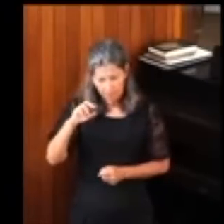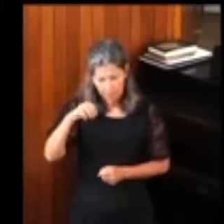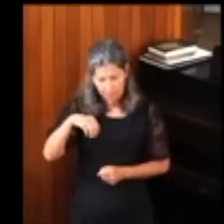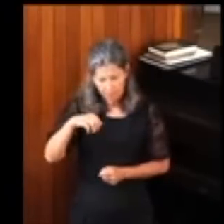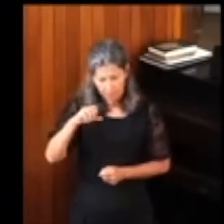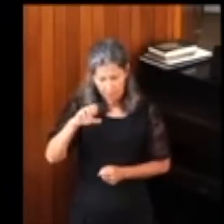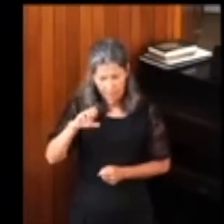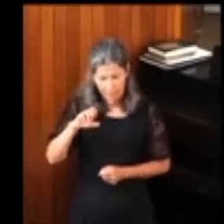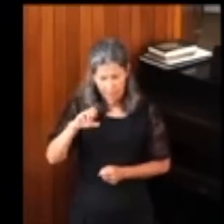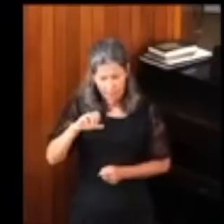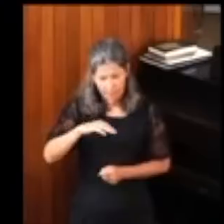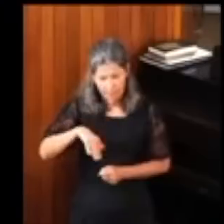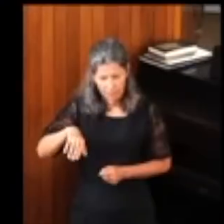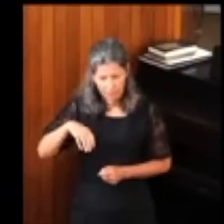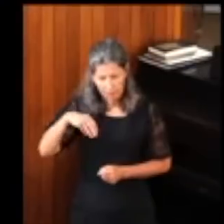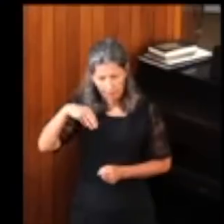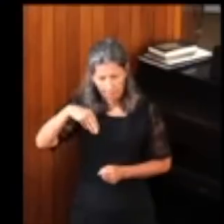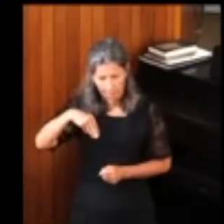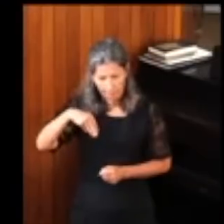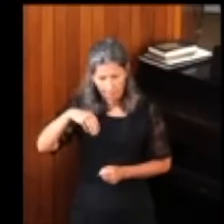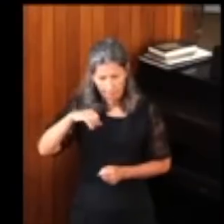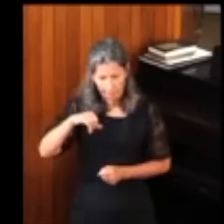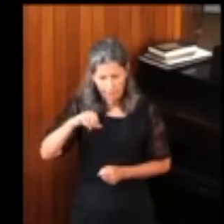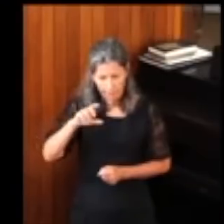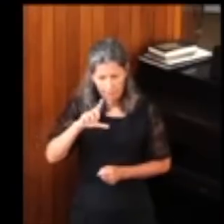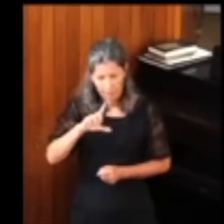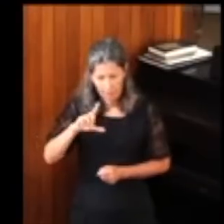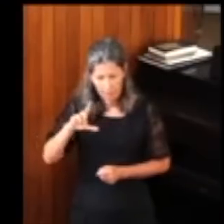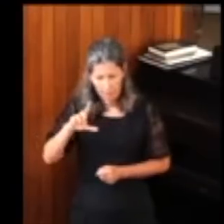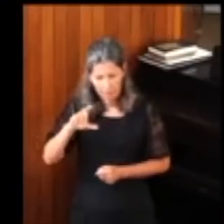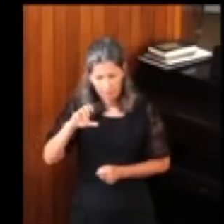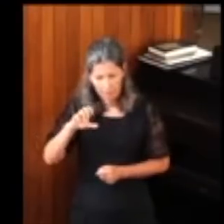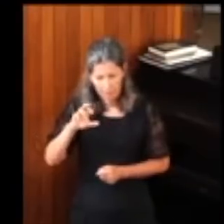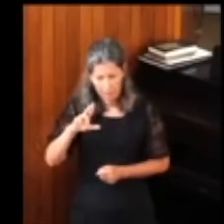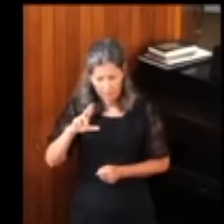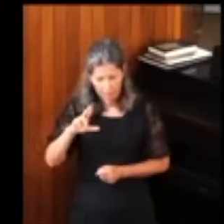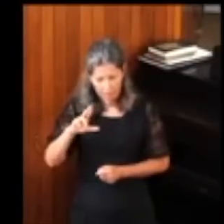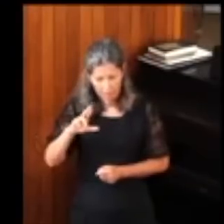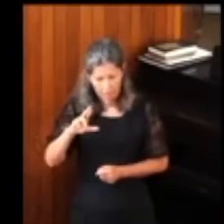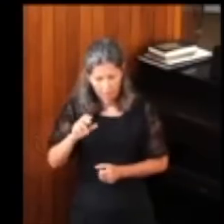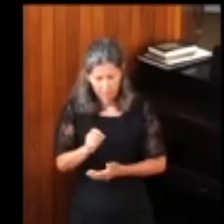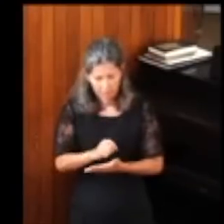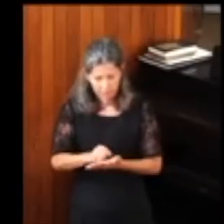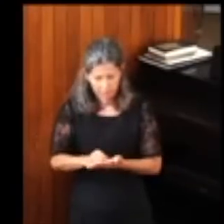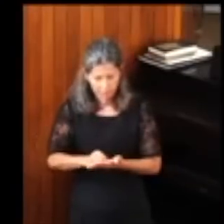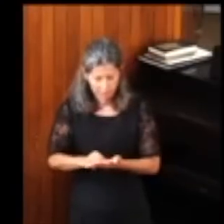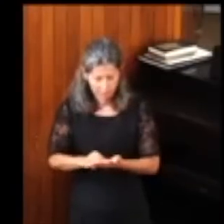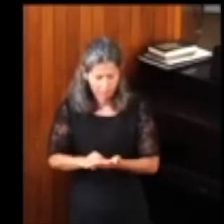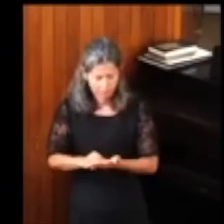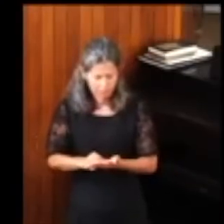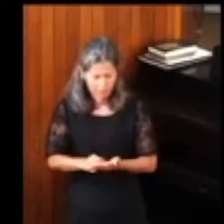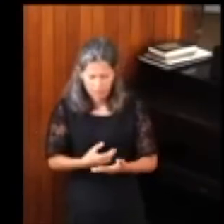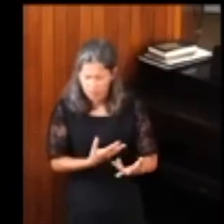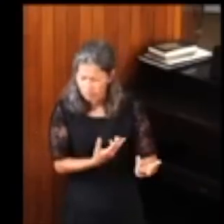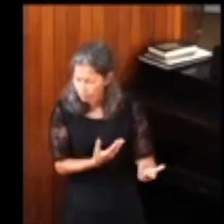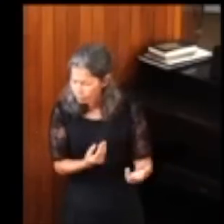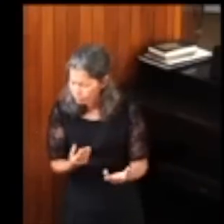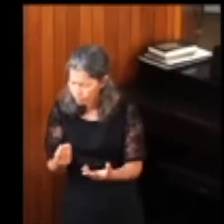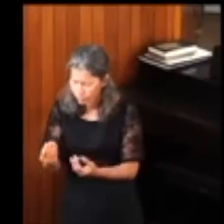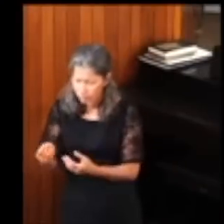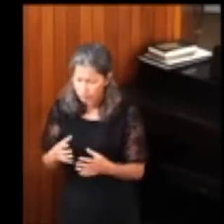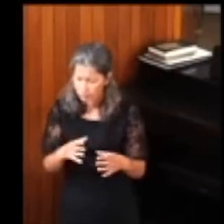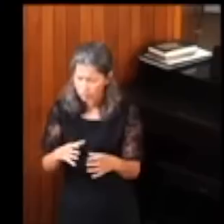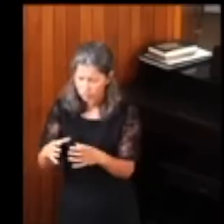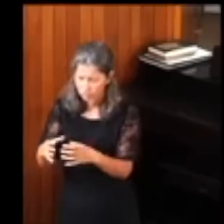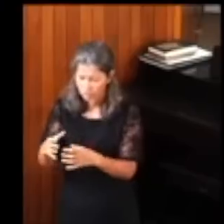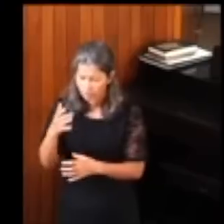Lacunza começou a estudar o Apocalipse e escreveu um livro sobre a volta de Jesus, né? Nós temos vários lugares,